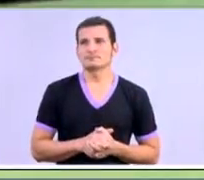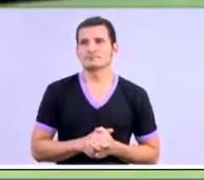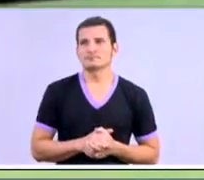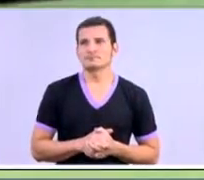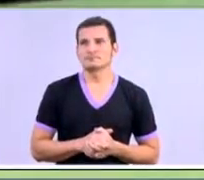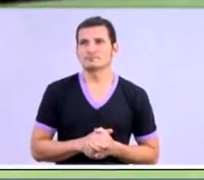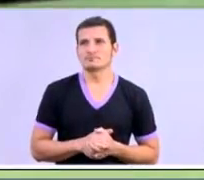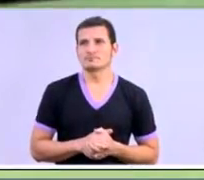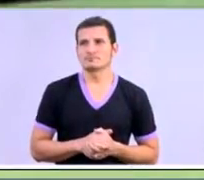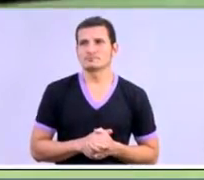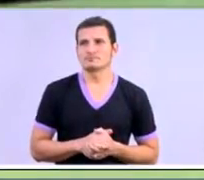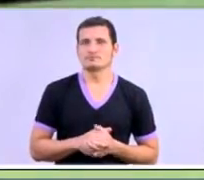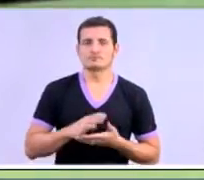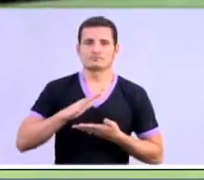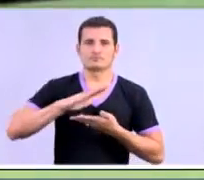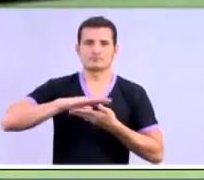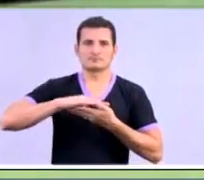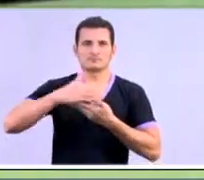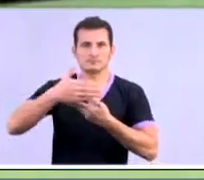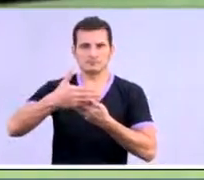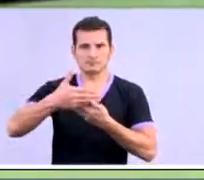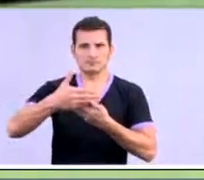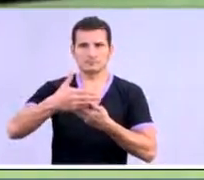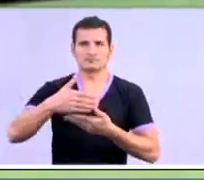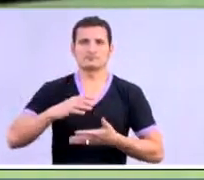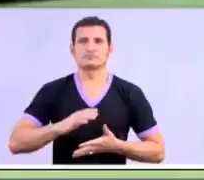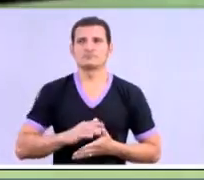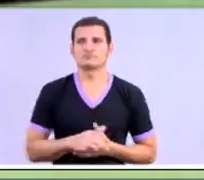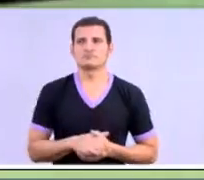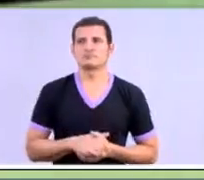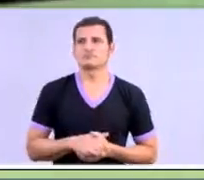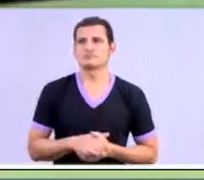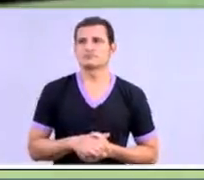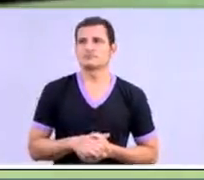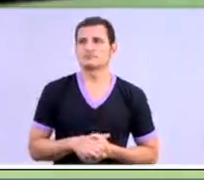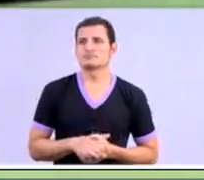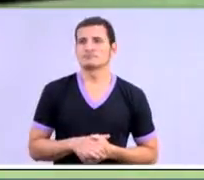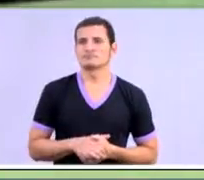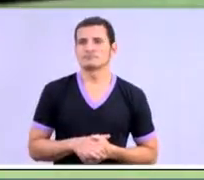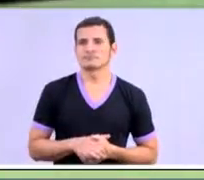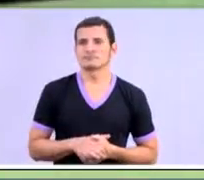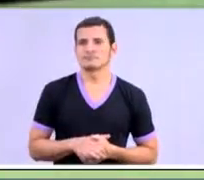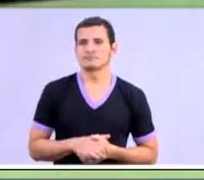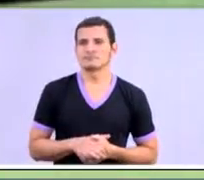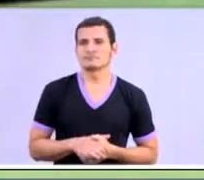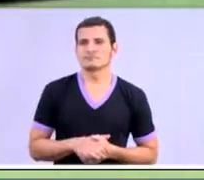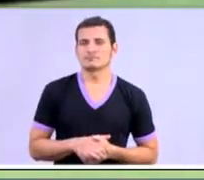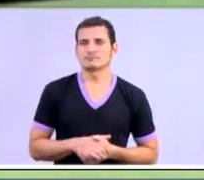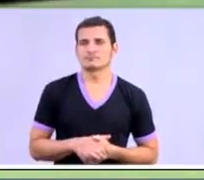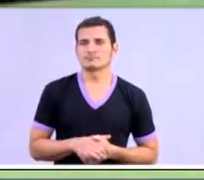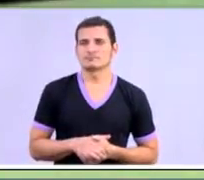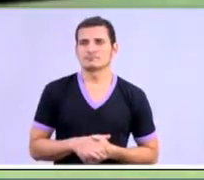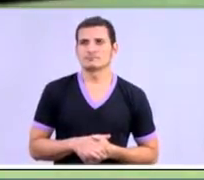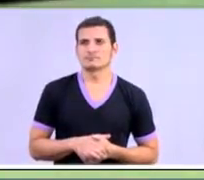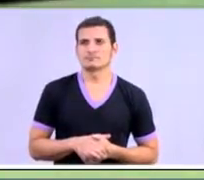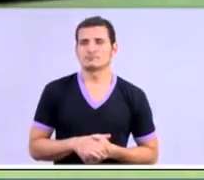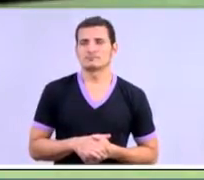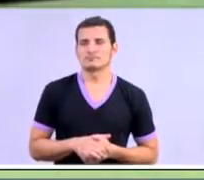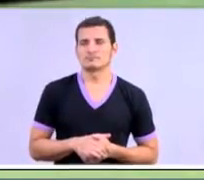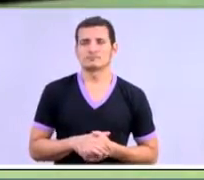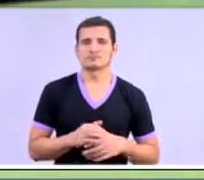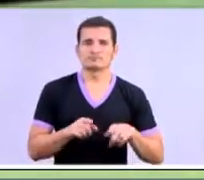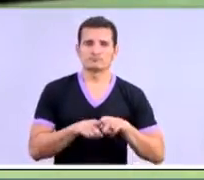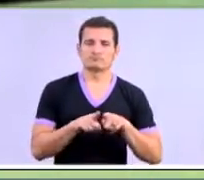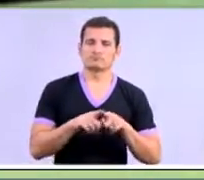ou um laptop, né? Que também tem os ultrabooks, enfim. E também podem ser, né? A gente pode falar aí